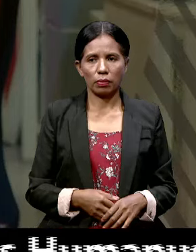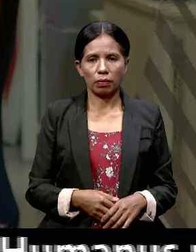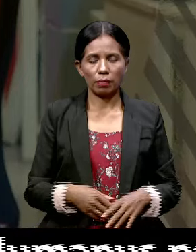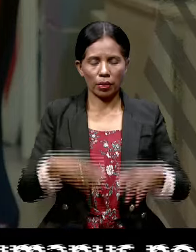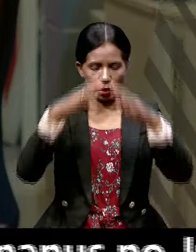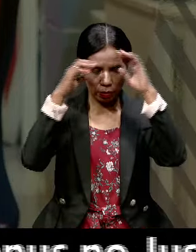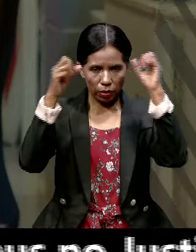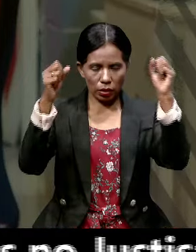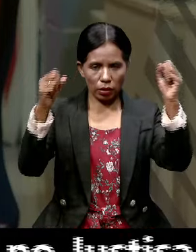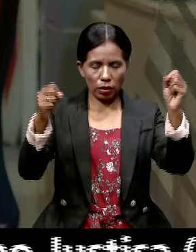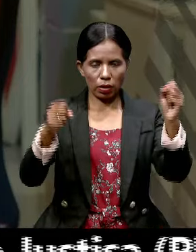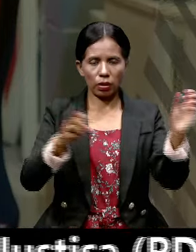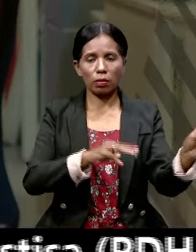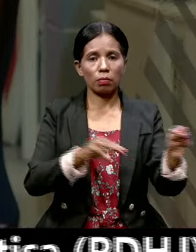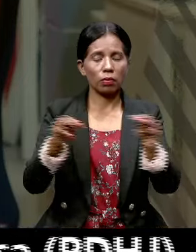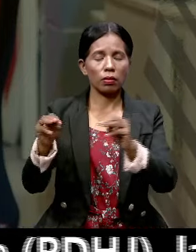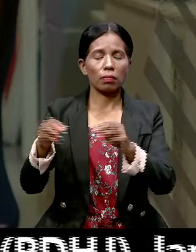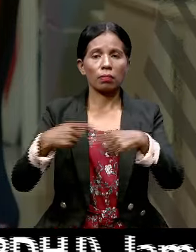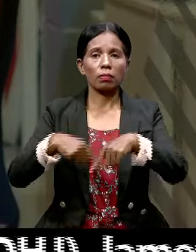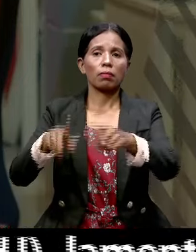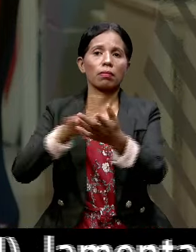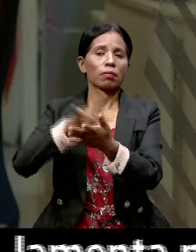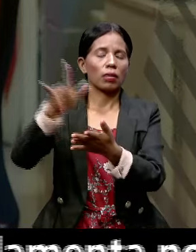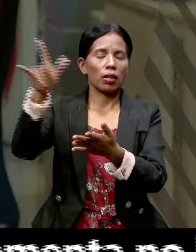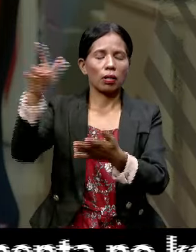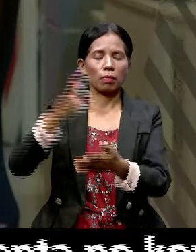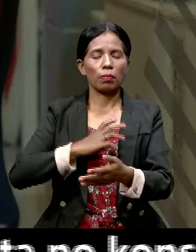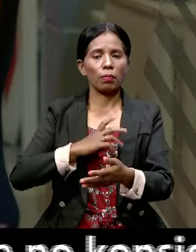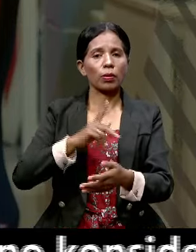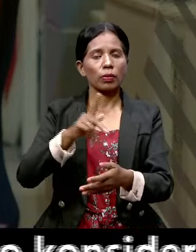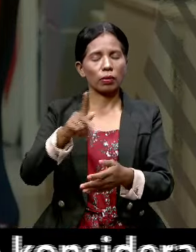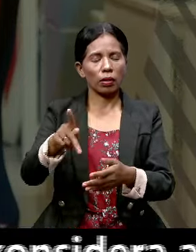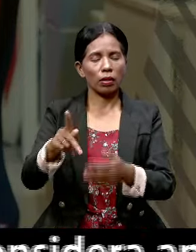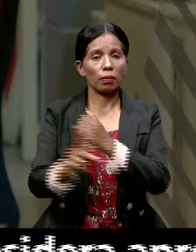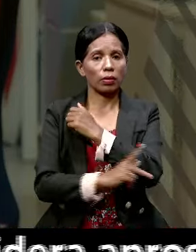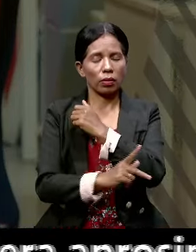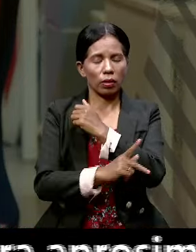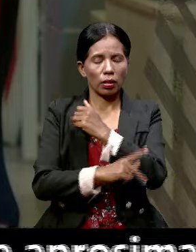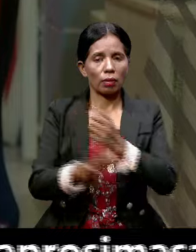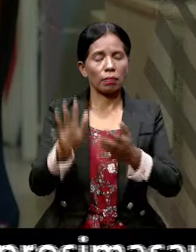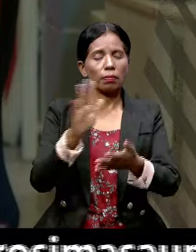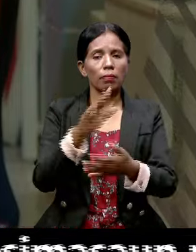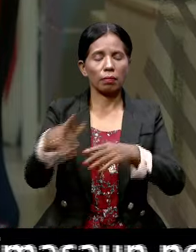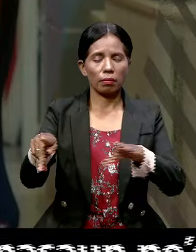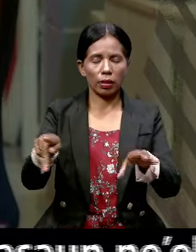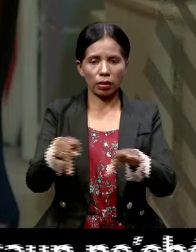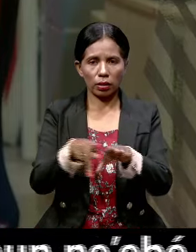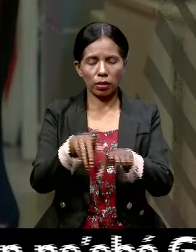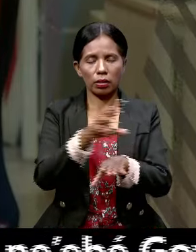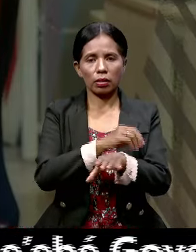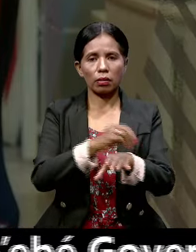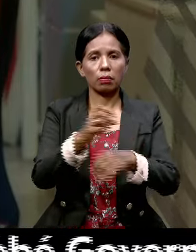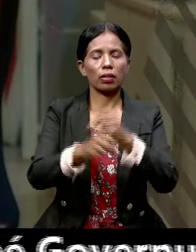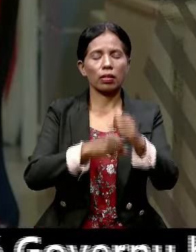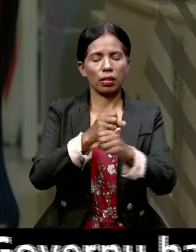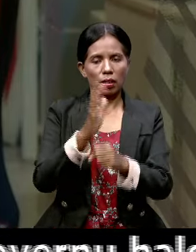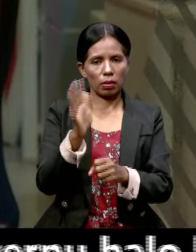Presidente Republika desloka ba Portugal hodi partisipa selebrasaun tinang lima nulu revolusaun dos cravos.